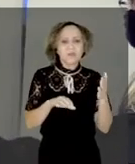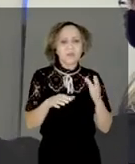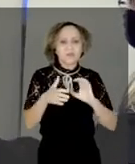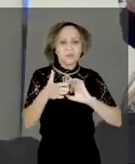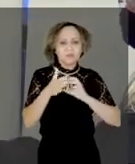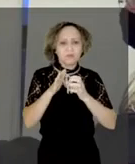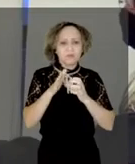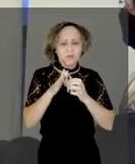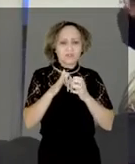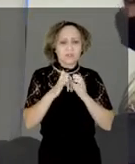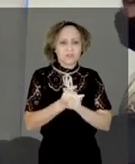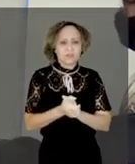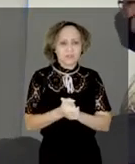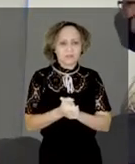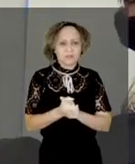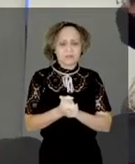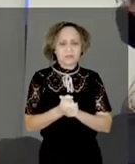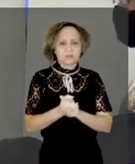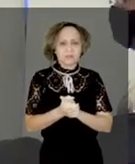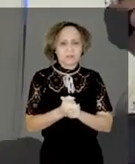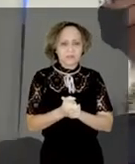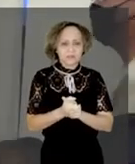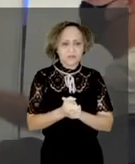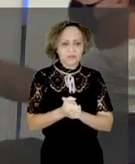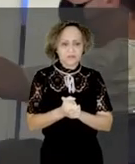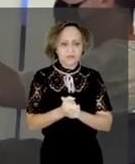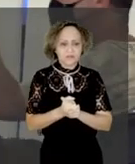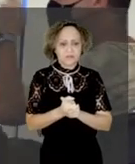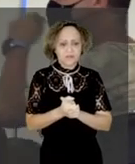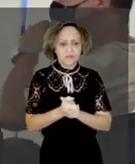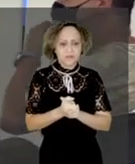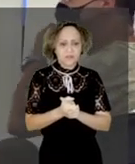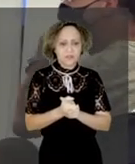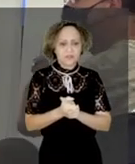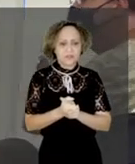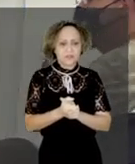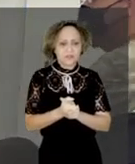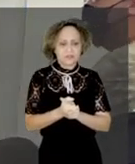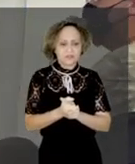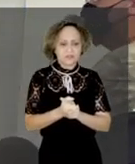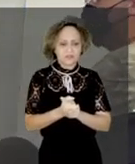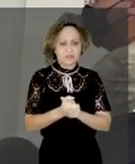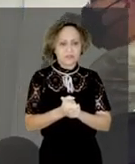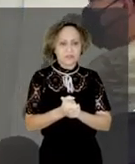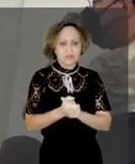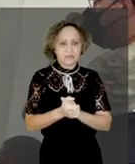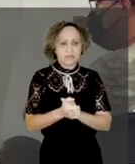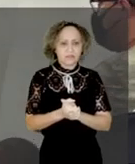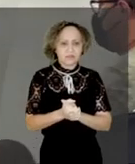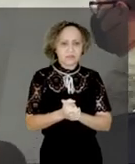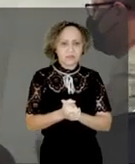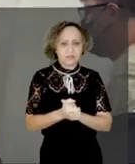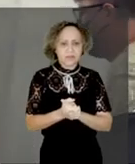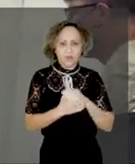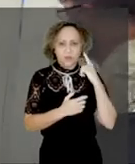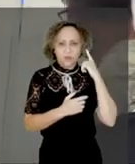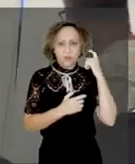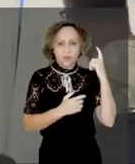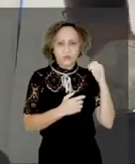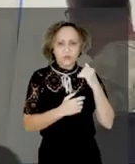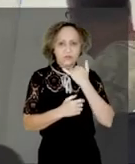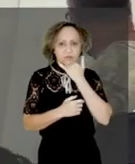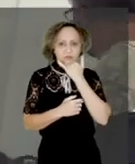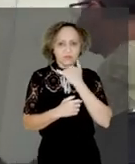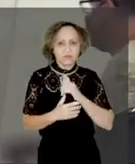Metalúrgico, sem diploma universitário, se tornou o presidente